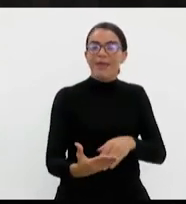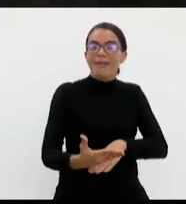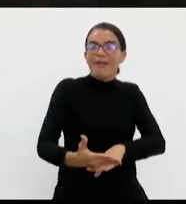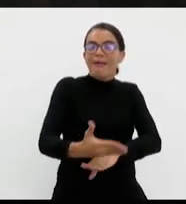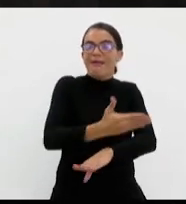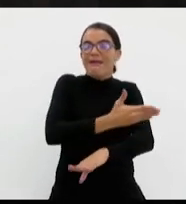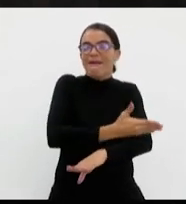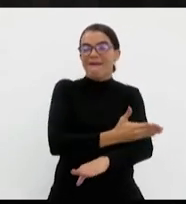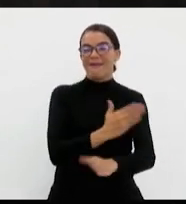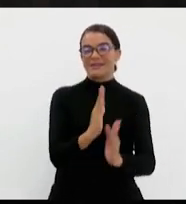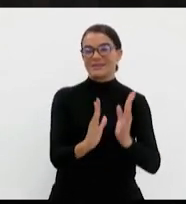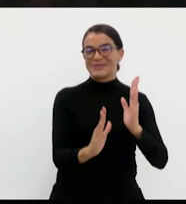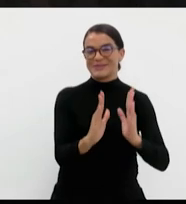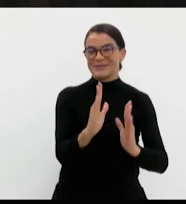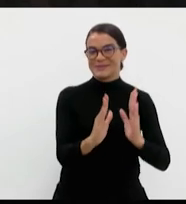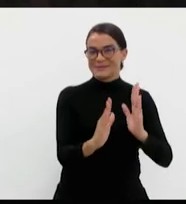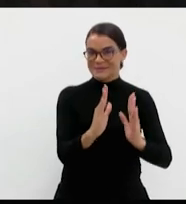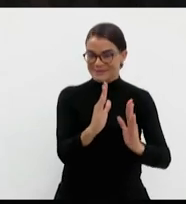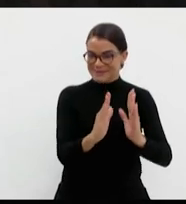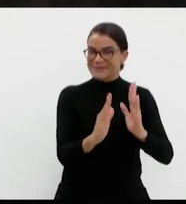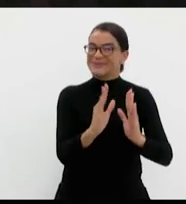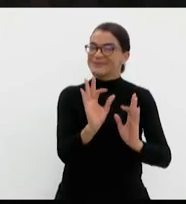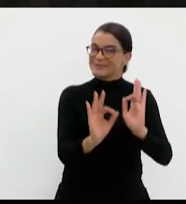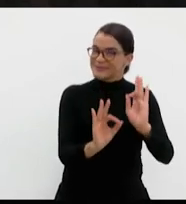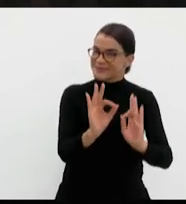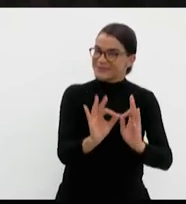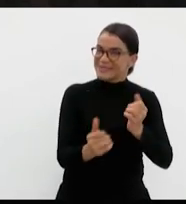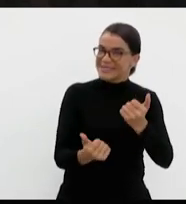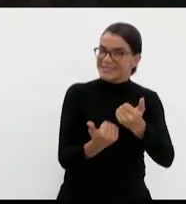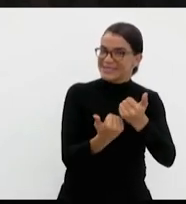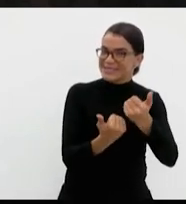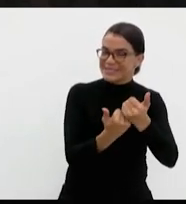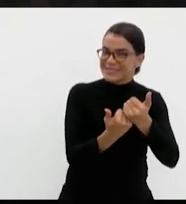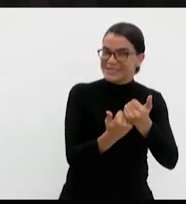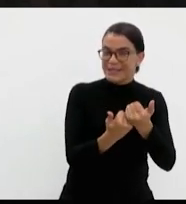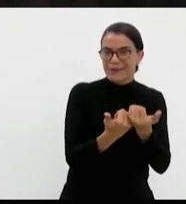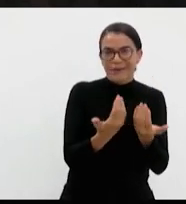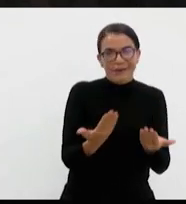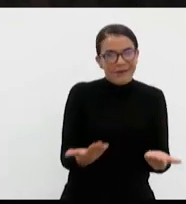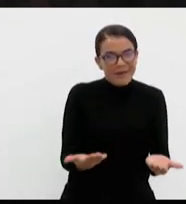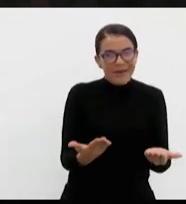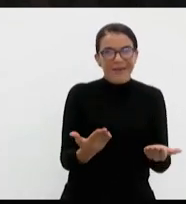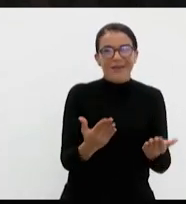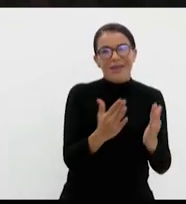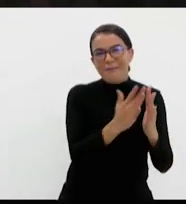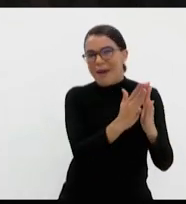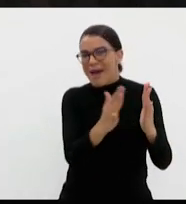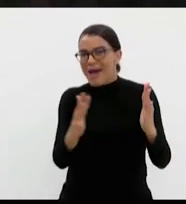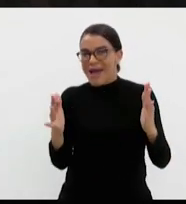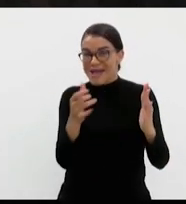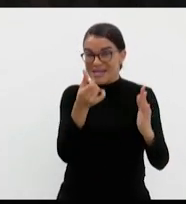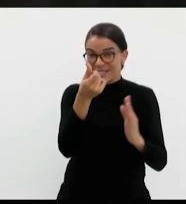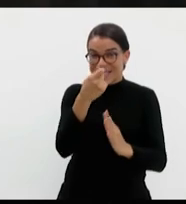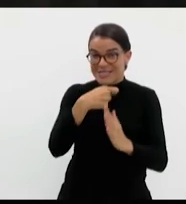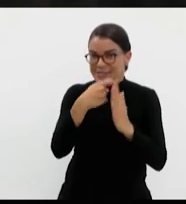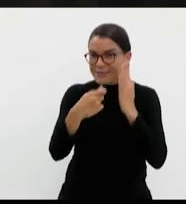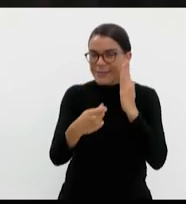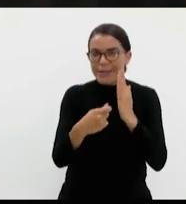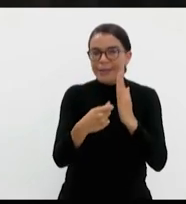antecipação do prazo de operação assistida, que em vez de durar 6 meses,